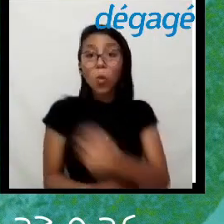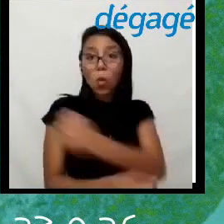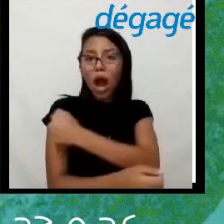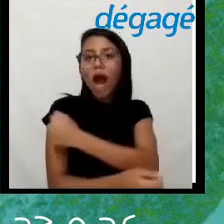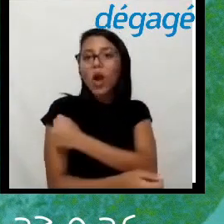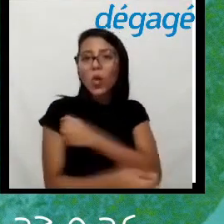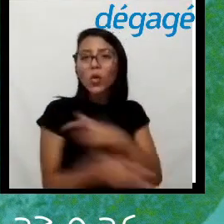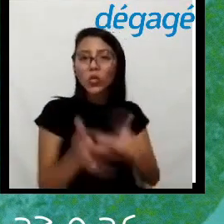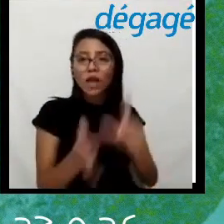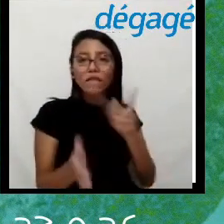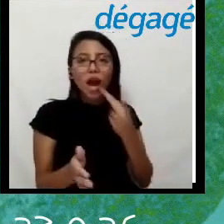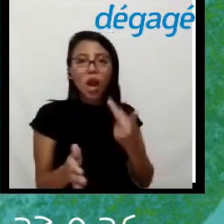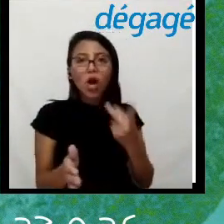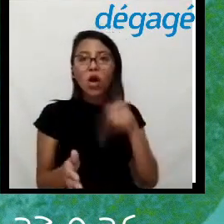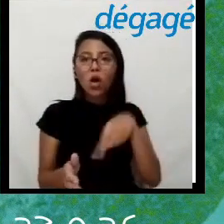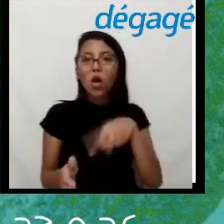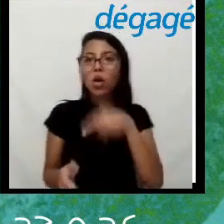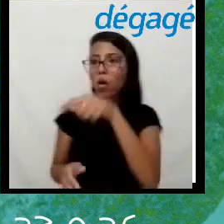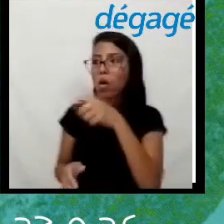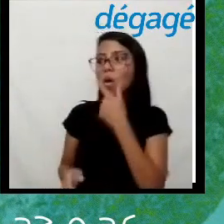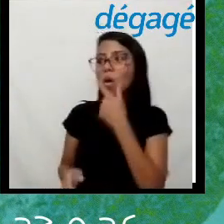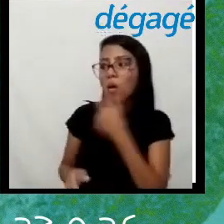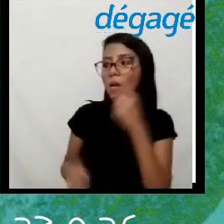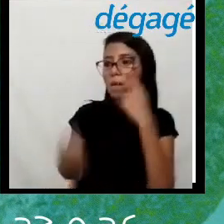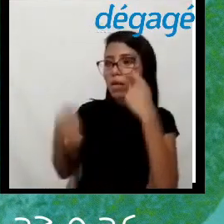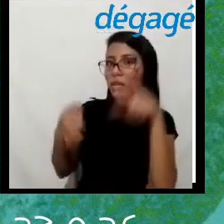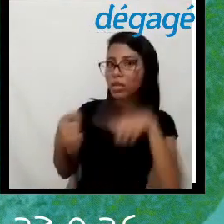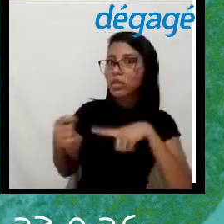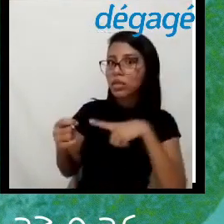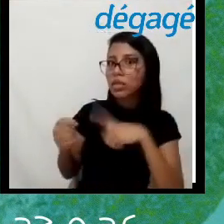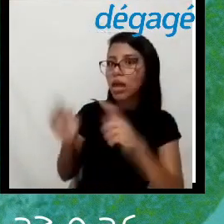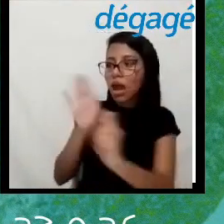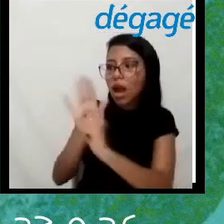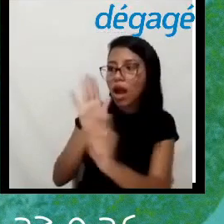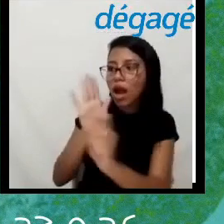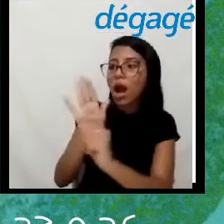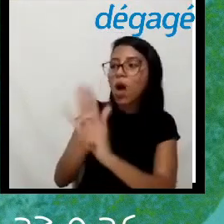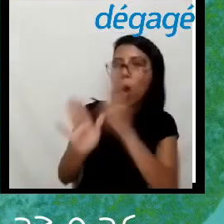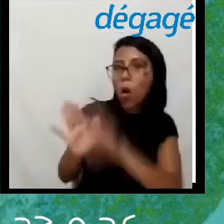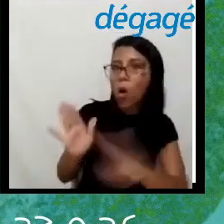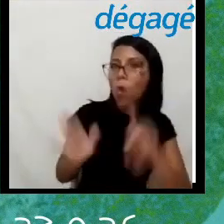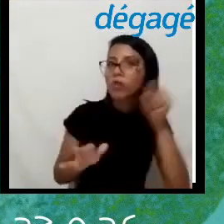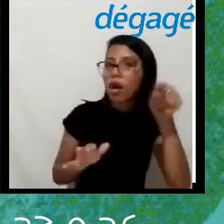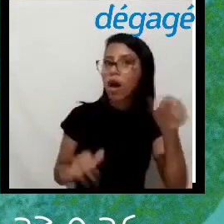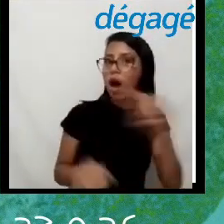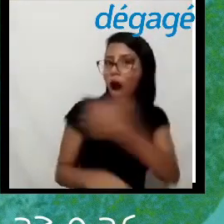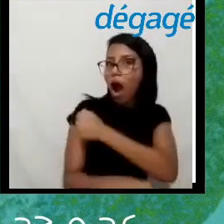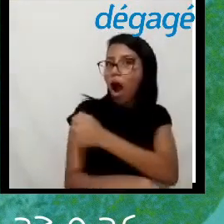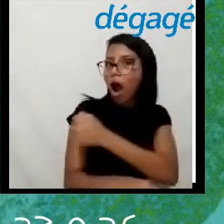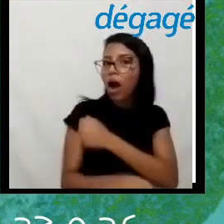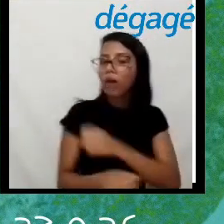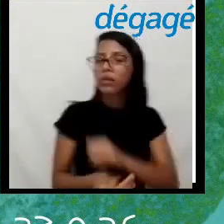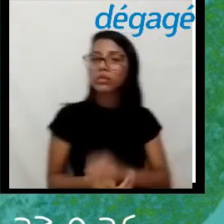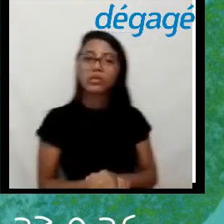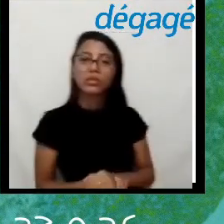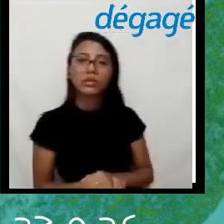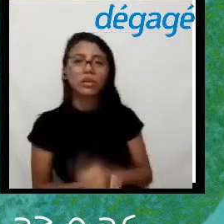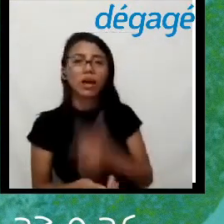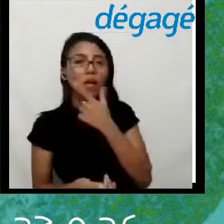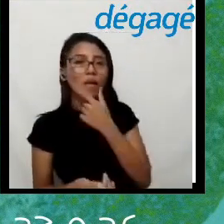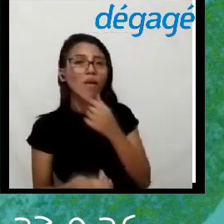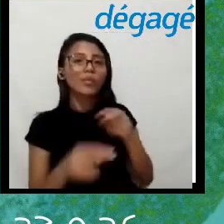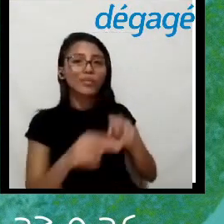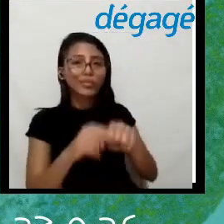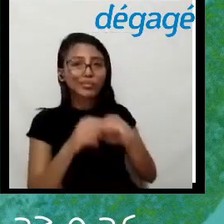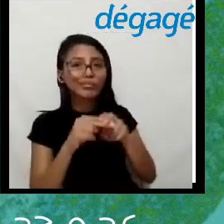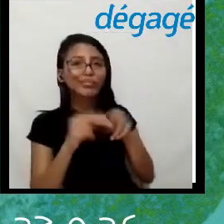um reflexo da nossa sociedade que nos impossibilita de conviver e respeitar as pessoas com deficiência e neurodiversas. Como